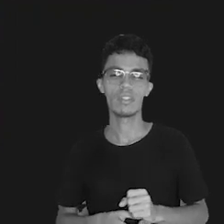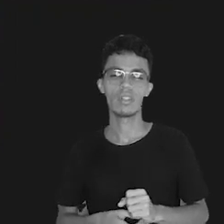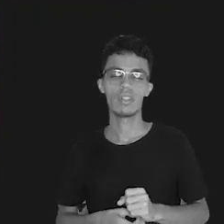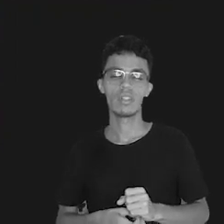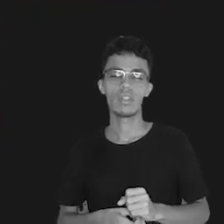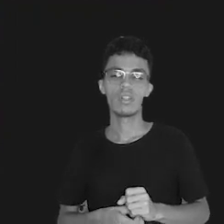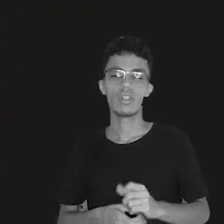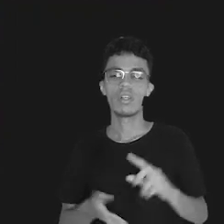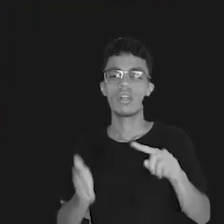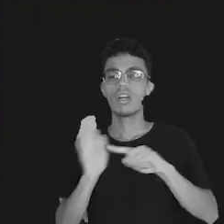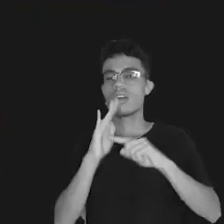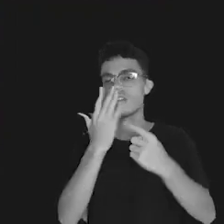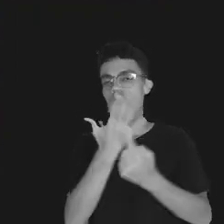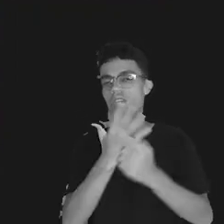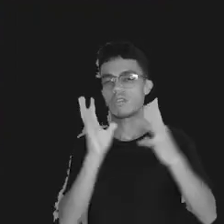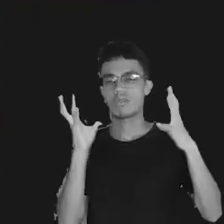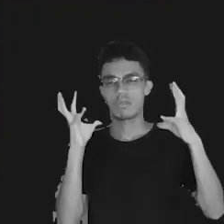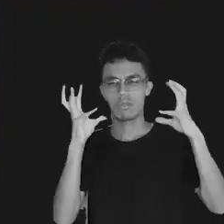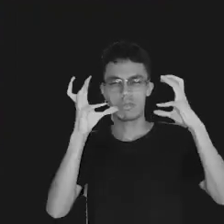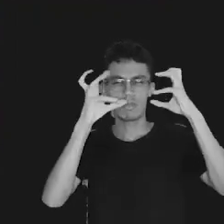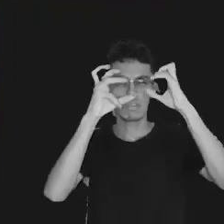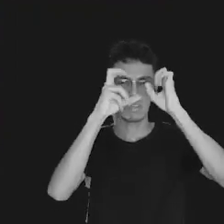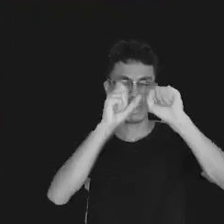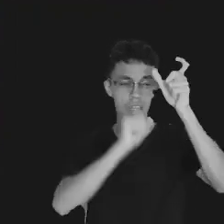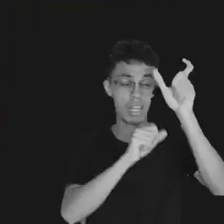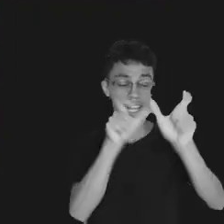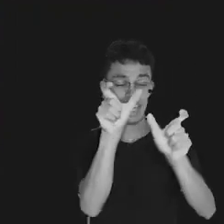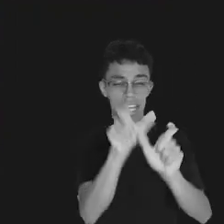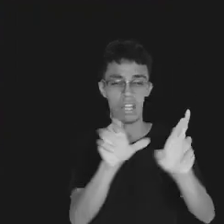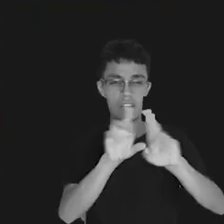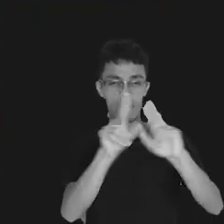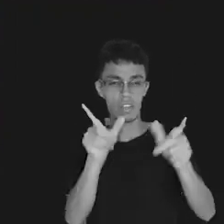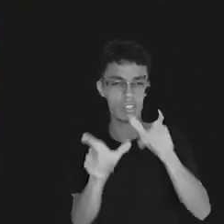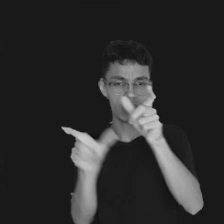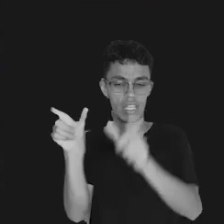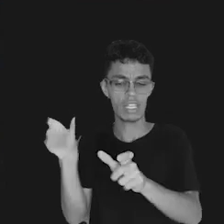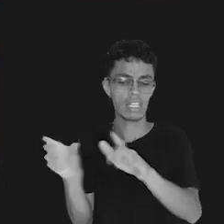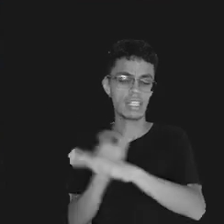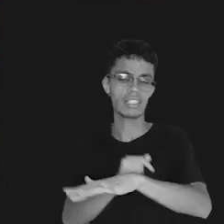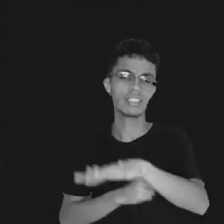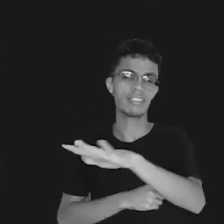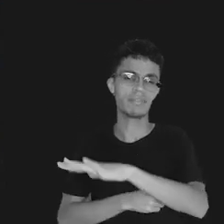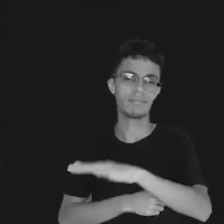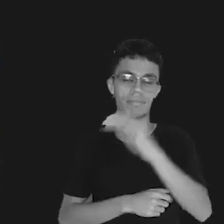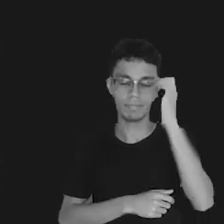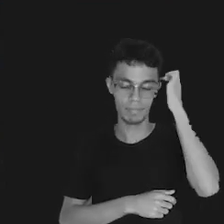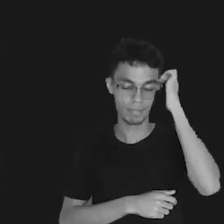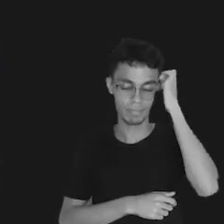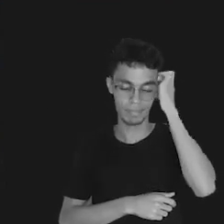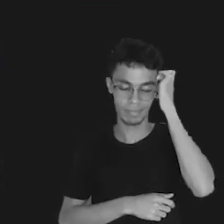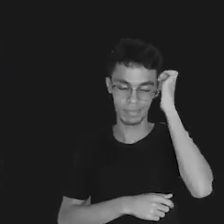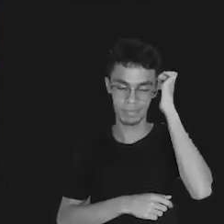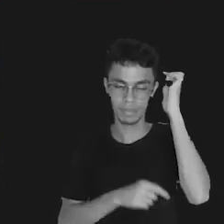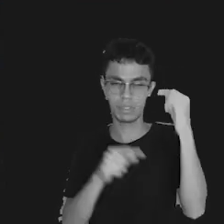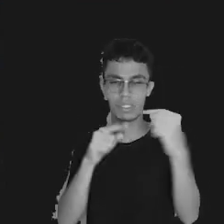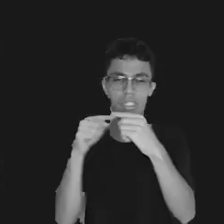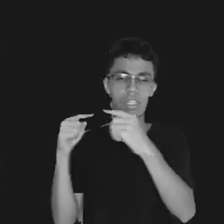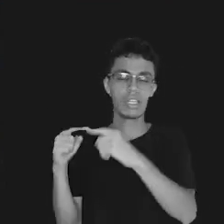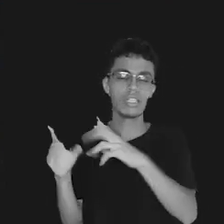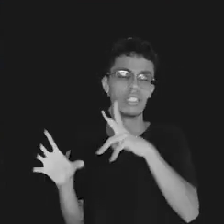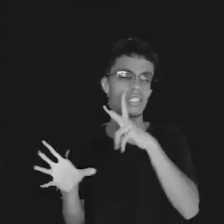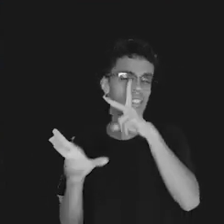escuros para essas personagens, que, ao contrário das outras, citadas anteriormente, dialogam com as